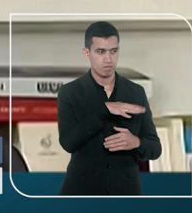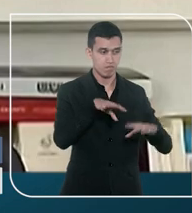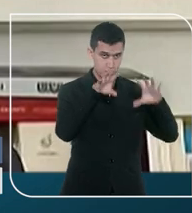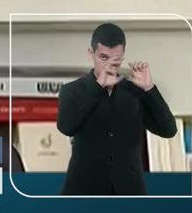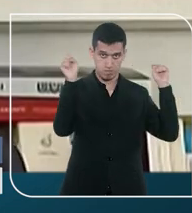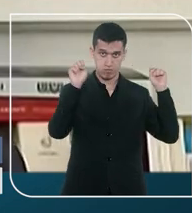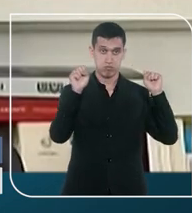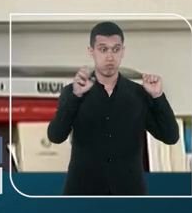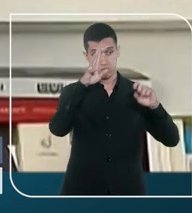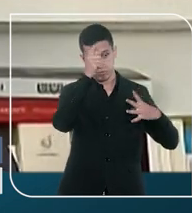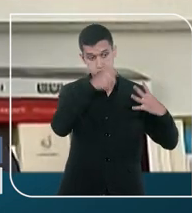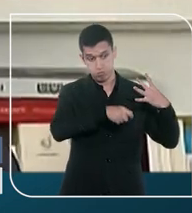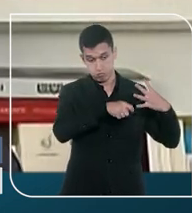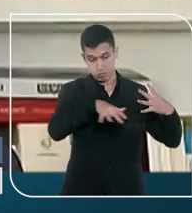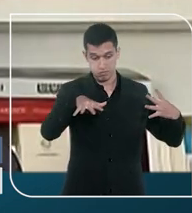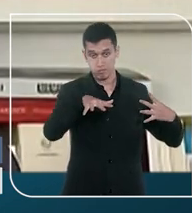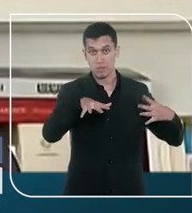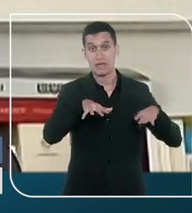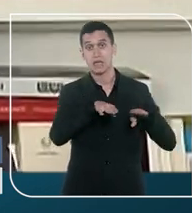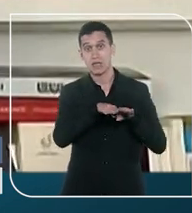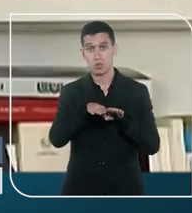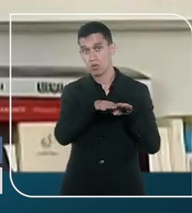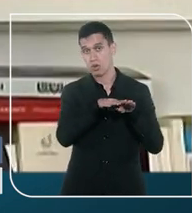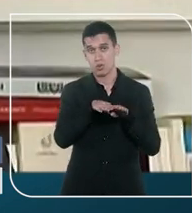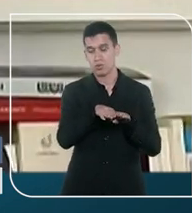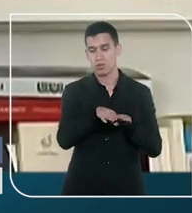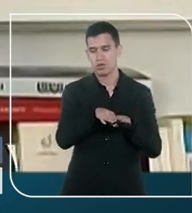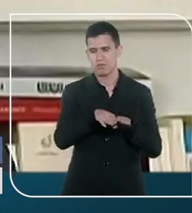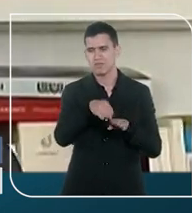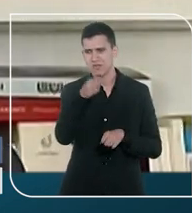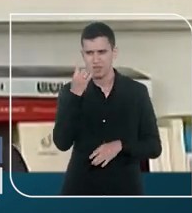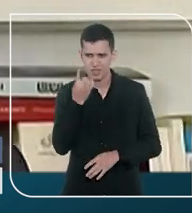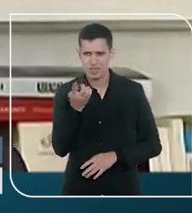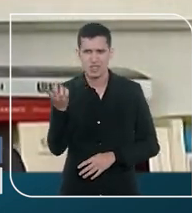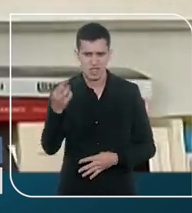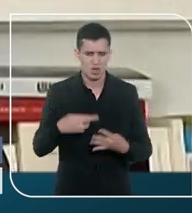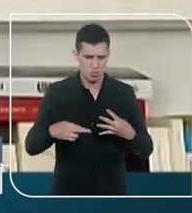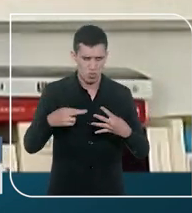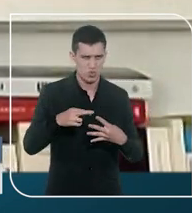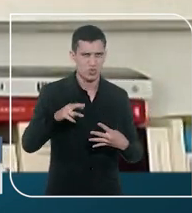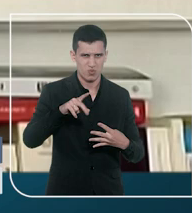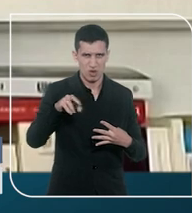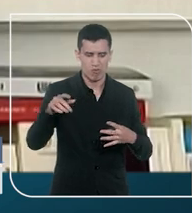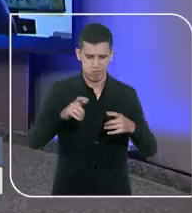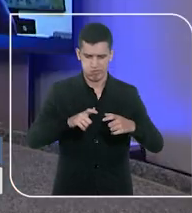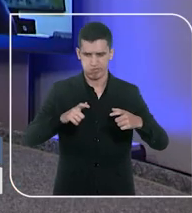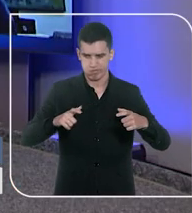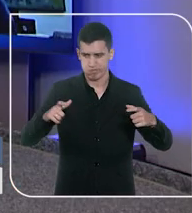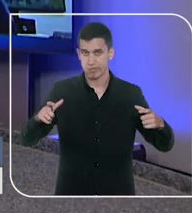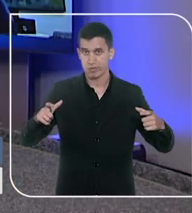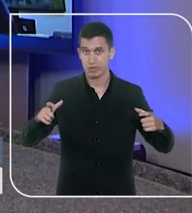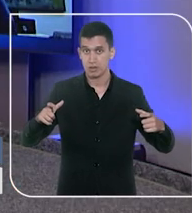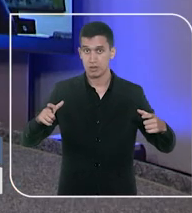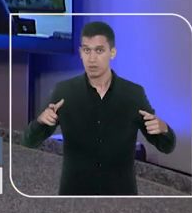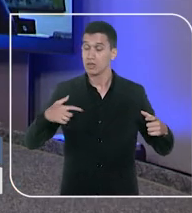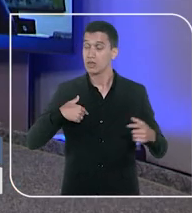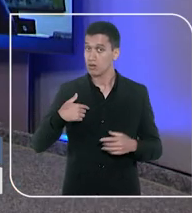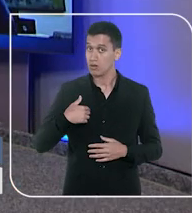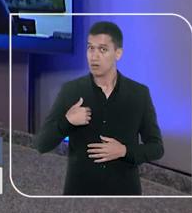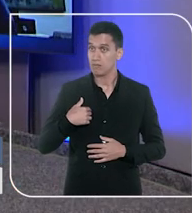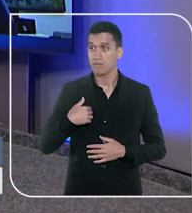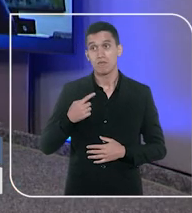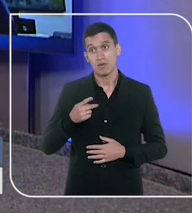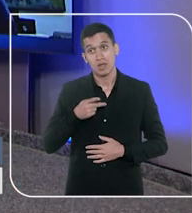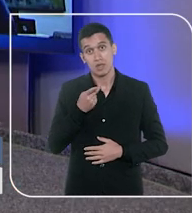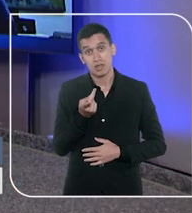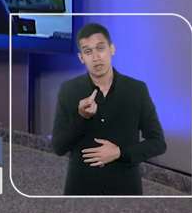Então, com esse aumento dessas figuras, eu arriscaria dizer, não sei se meu querido amigo Alexandre Ávalo concorda, mas eu arriscaria